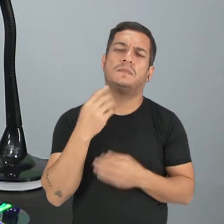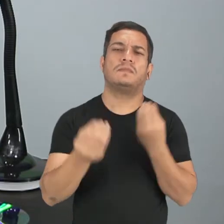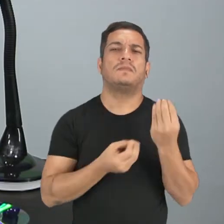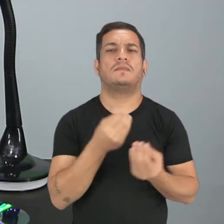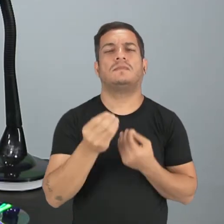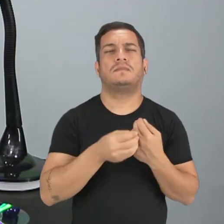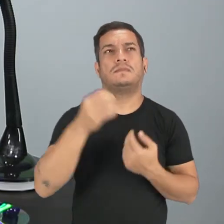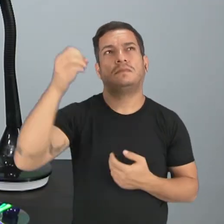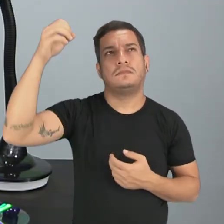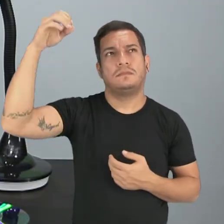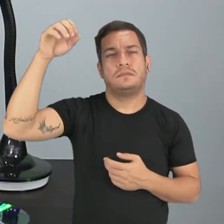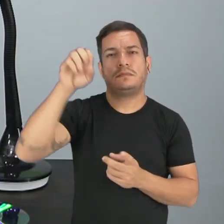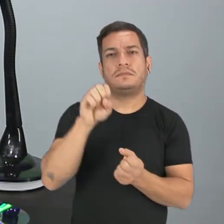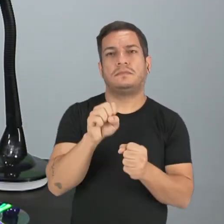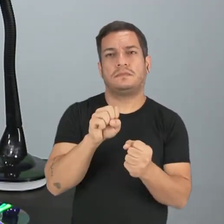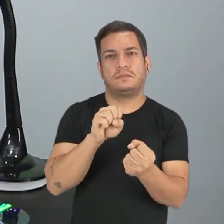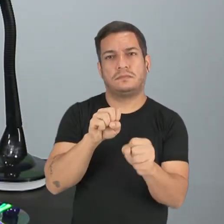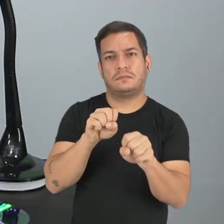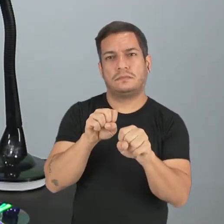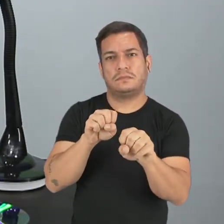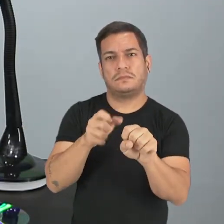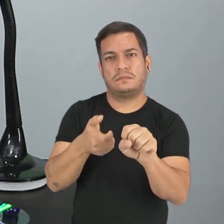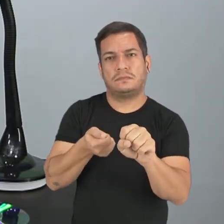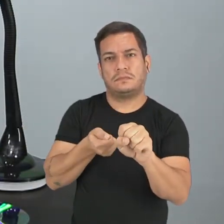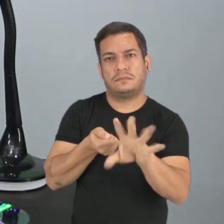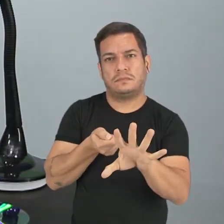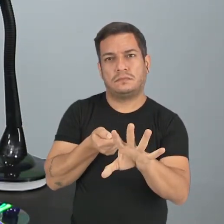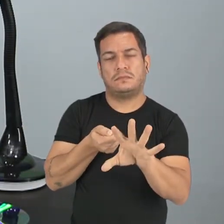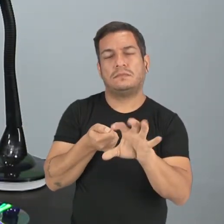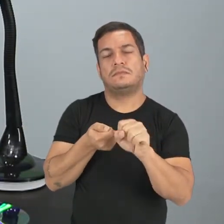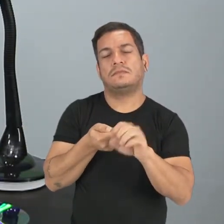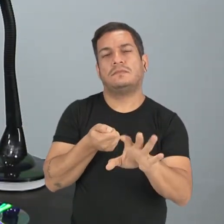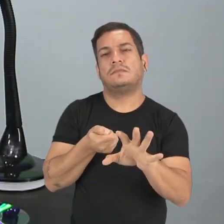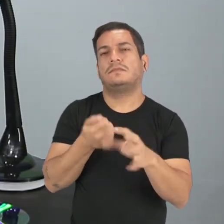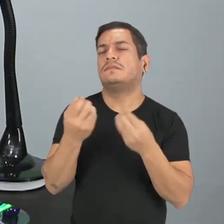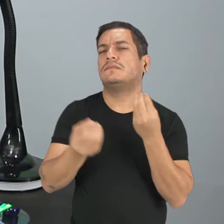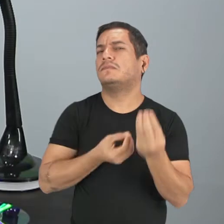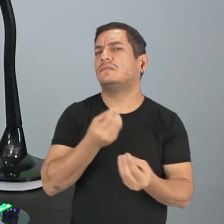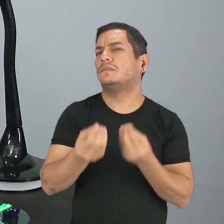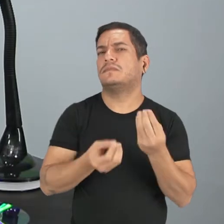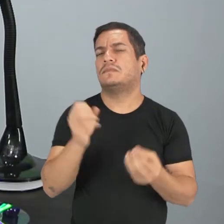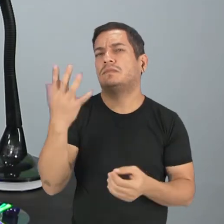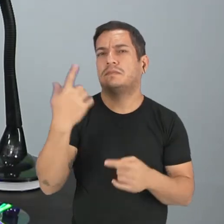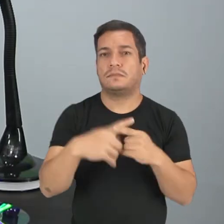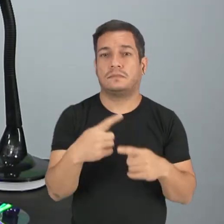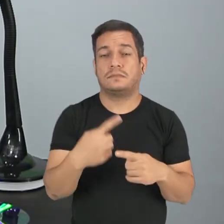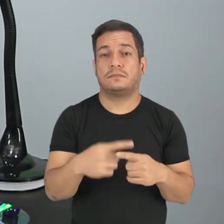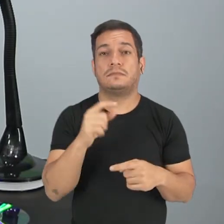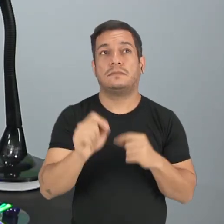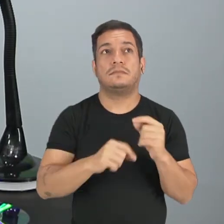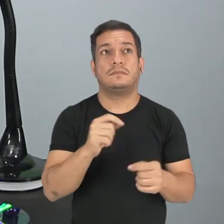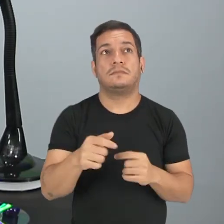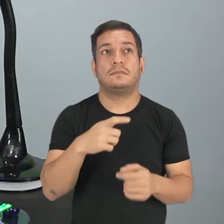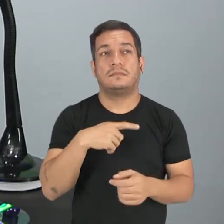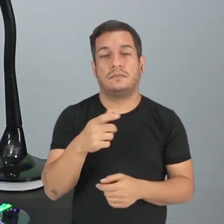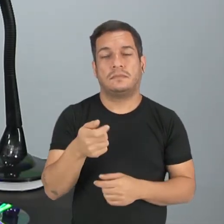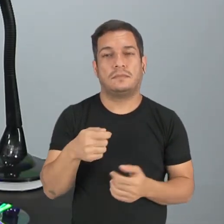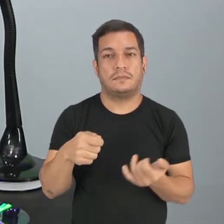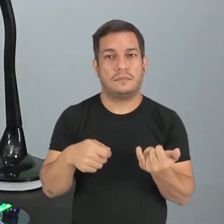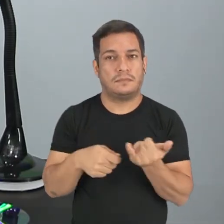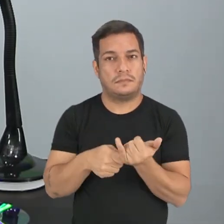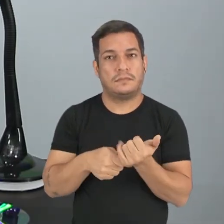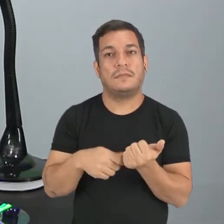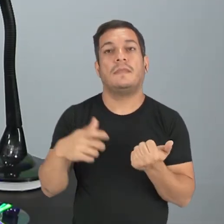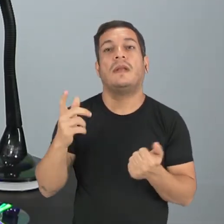a lanterna está transmitindo luz? Está transmitindo, né? Por quê? Porque ela é carregada